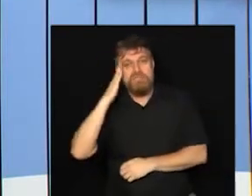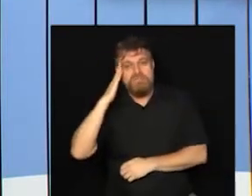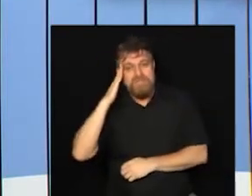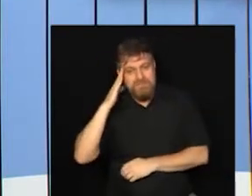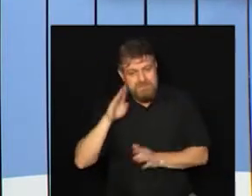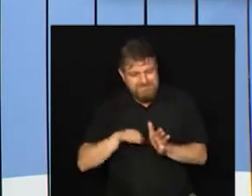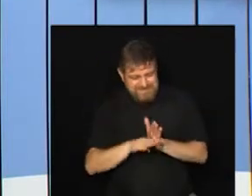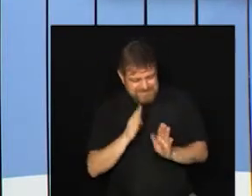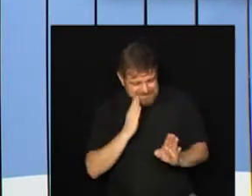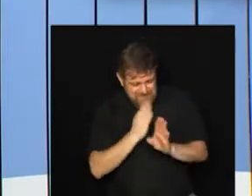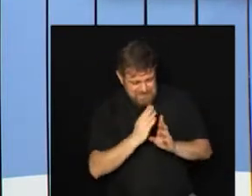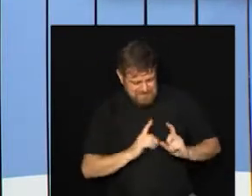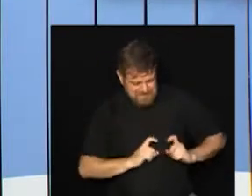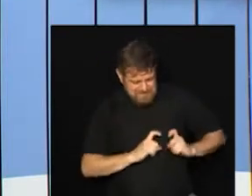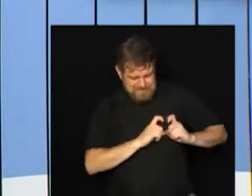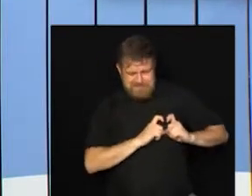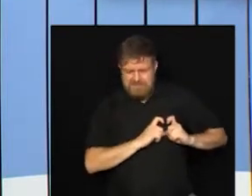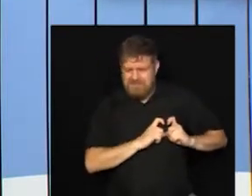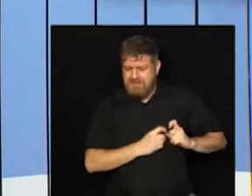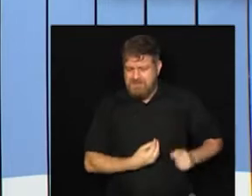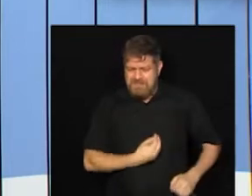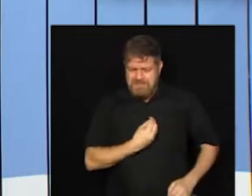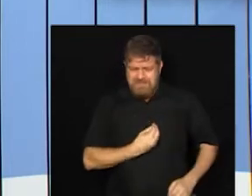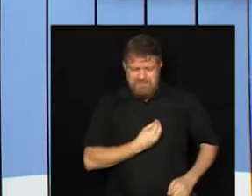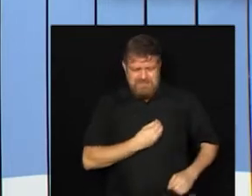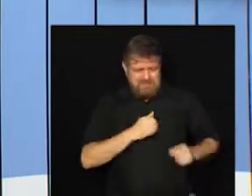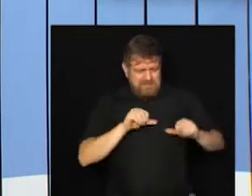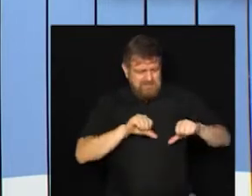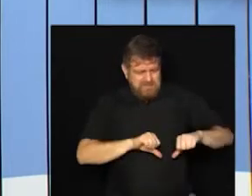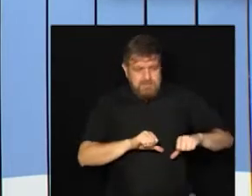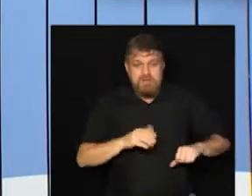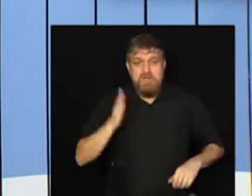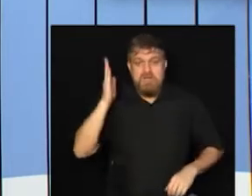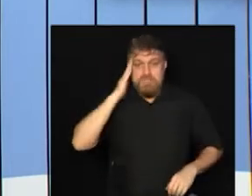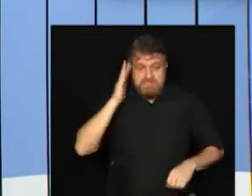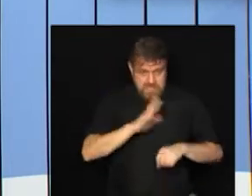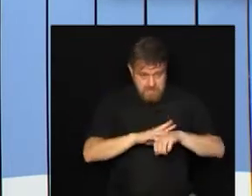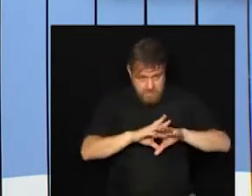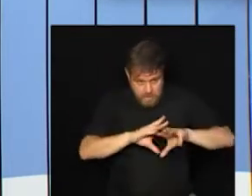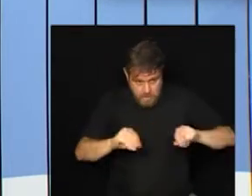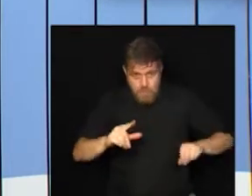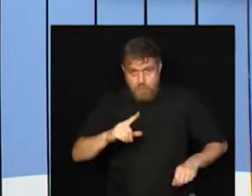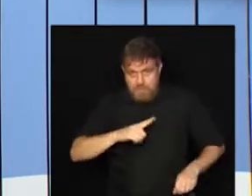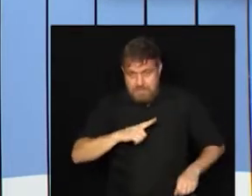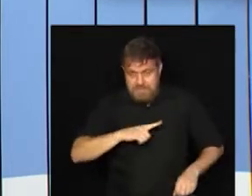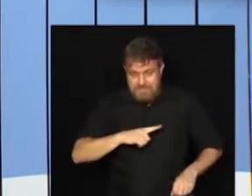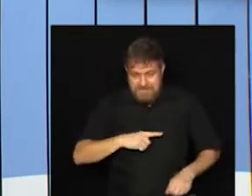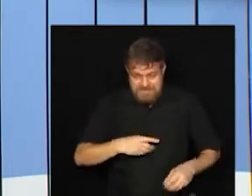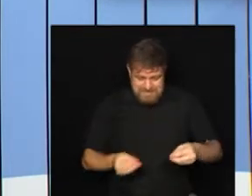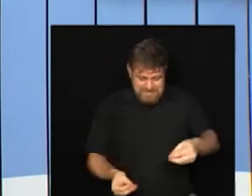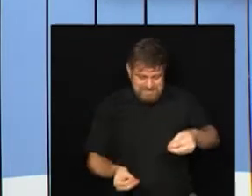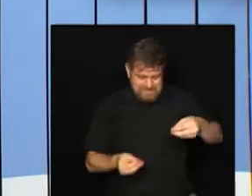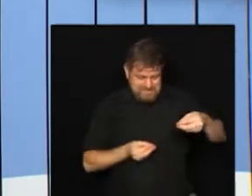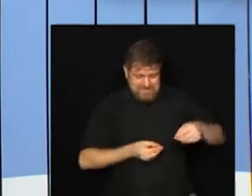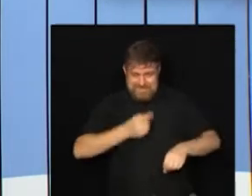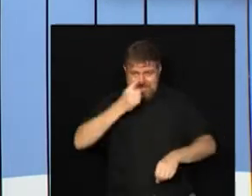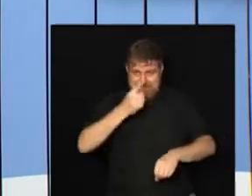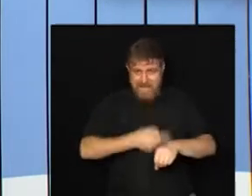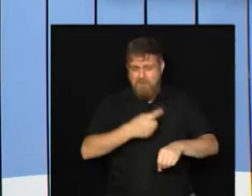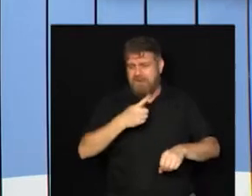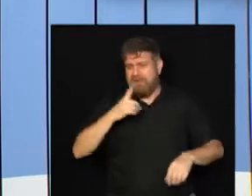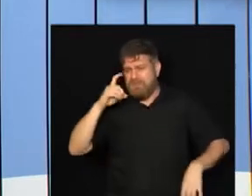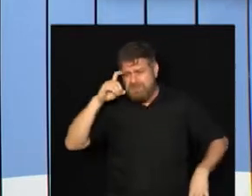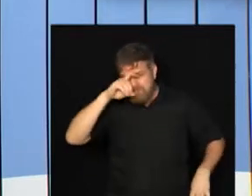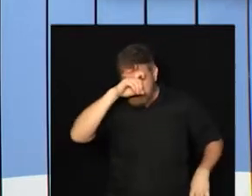o diagnóstico do câncer causa um impacto muito grande, a gente sabe que tem cura o câncer de mama, mas receber essa notícia nem sempre